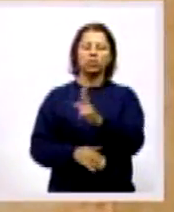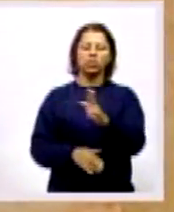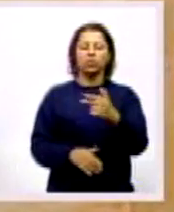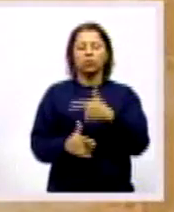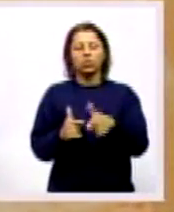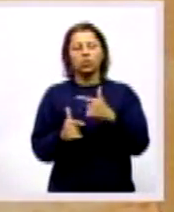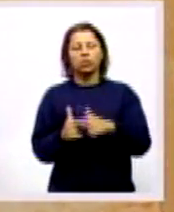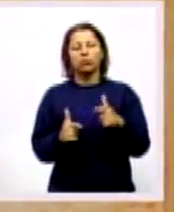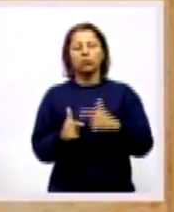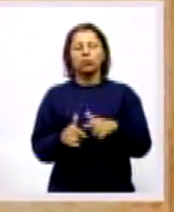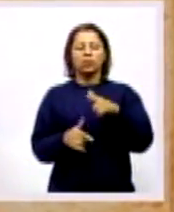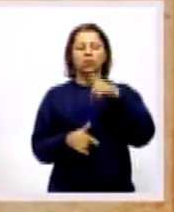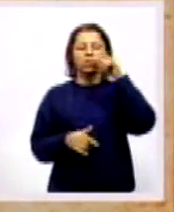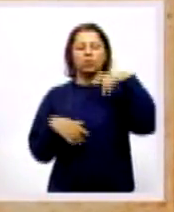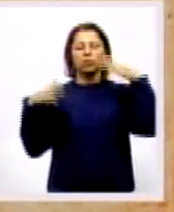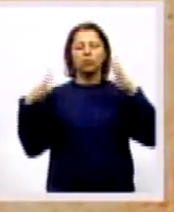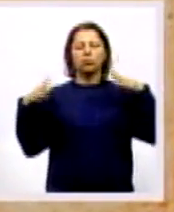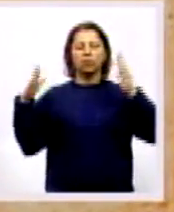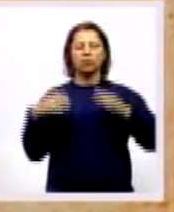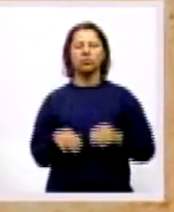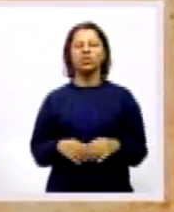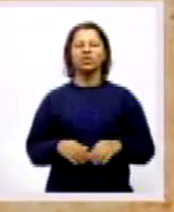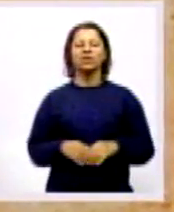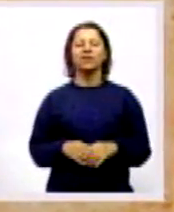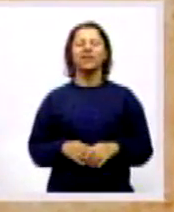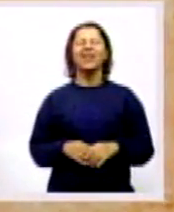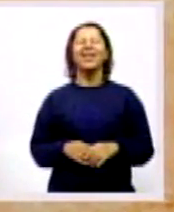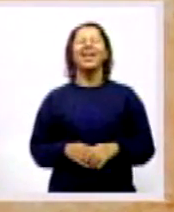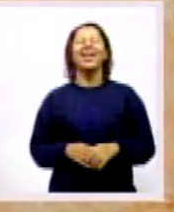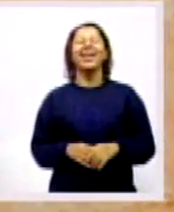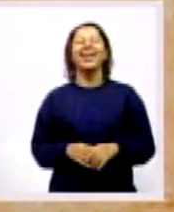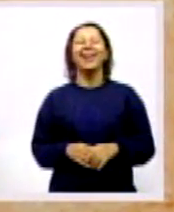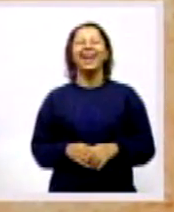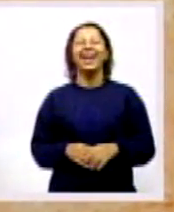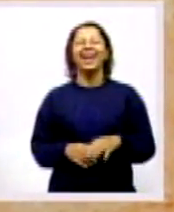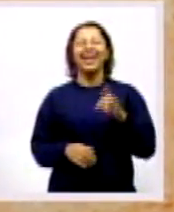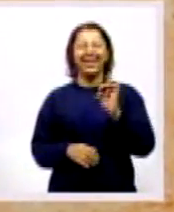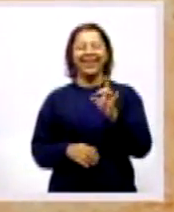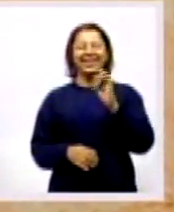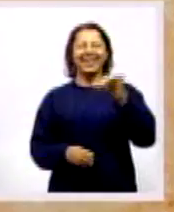não vão embora da igreja. Vai, crisma elas.